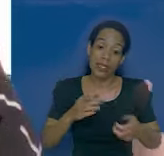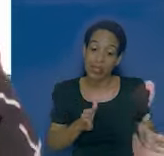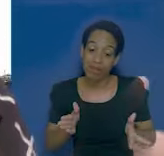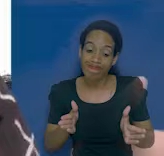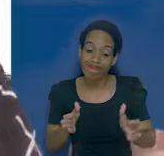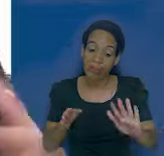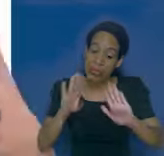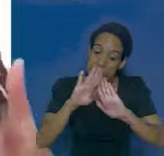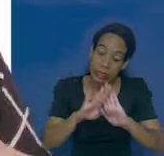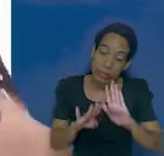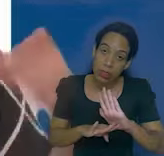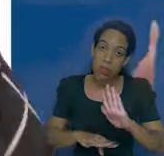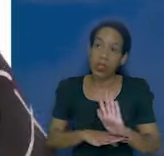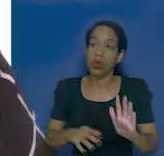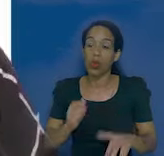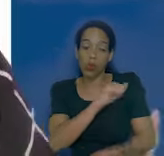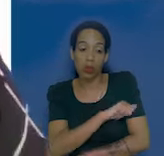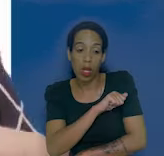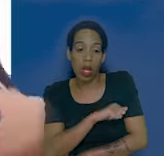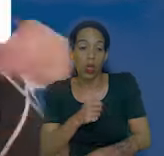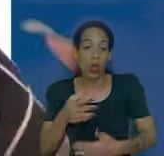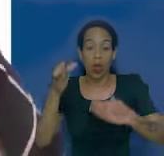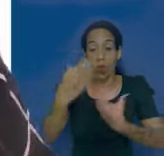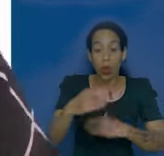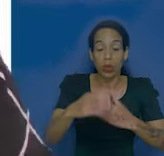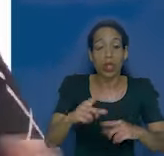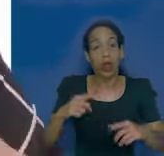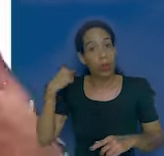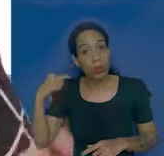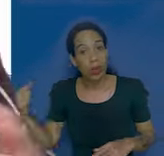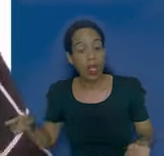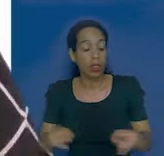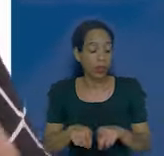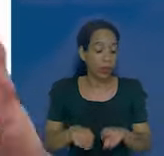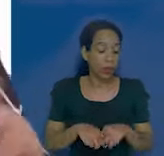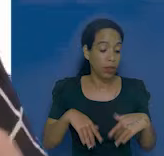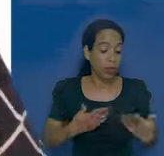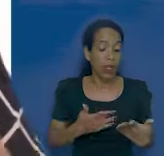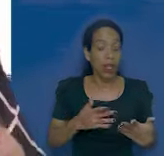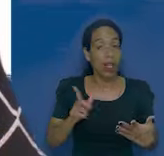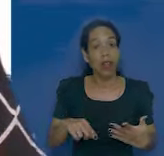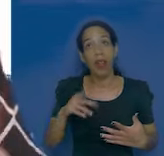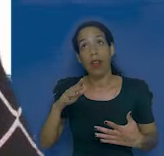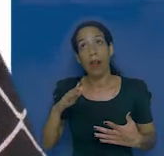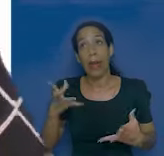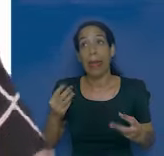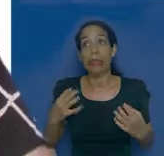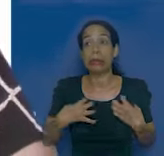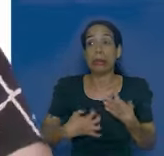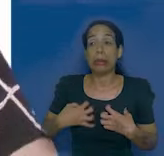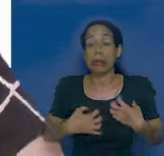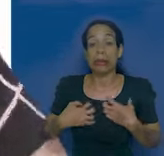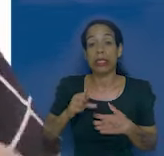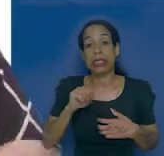seguir, né? Então, a gente vai ter que seguir os alunos em possíveis concursos também, os advogados também. Então, esse era o que a gente ficava mais apreensivo de